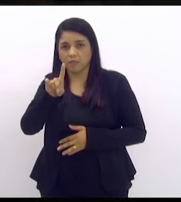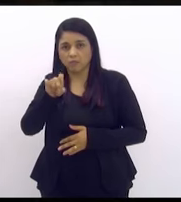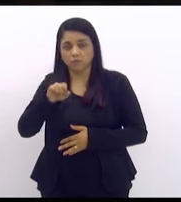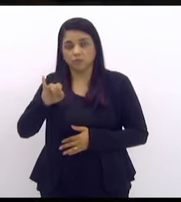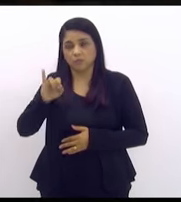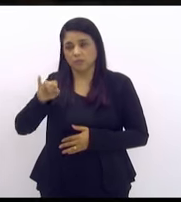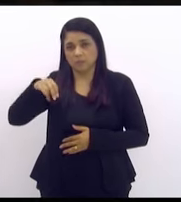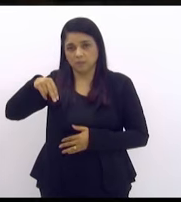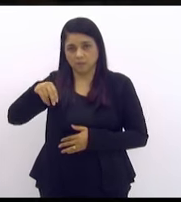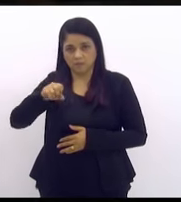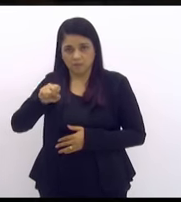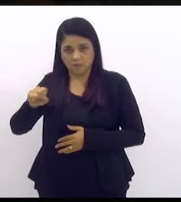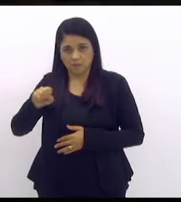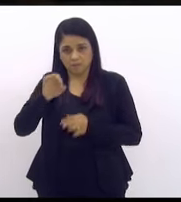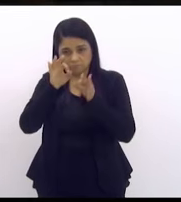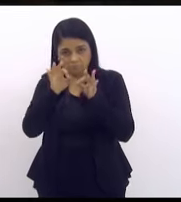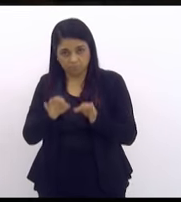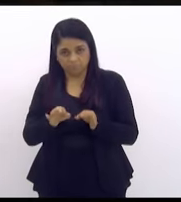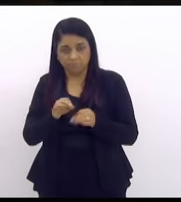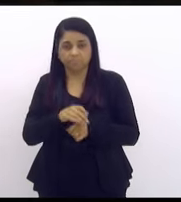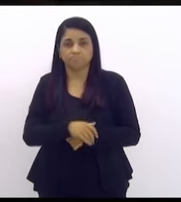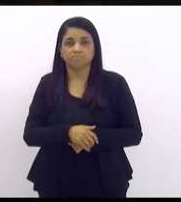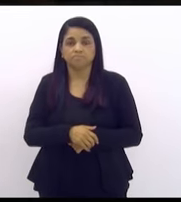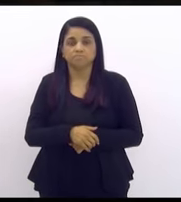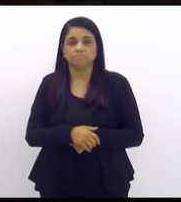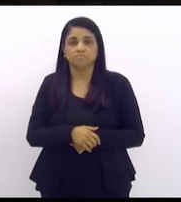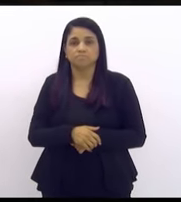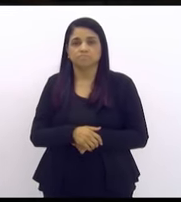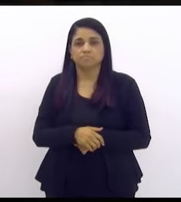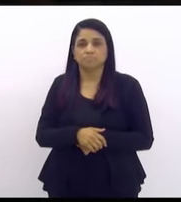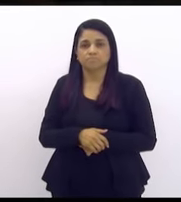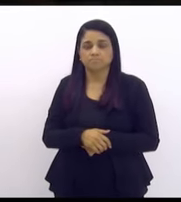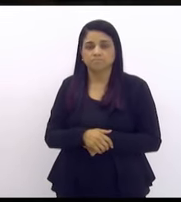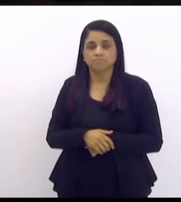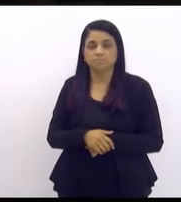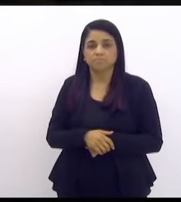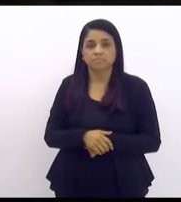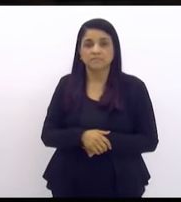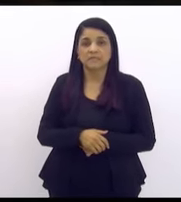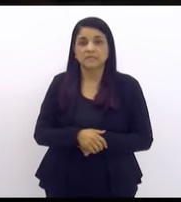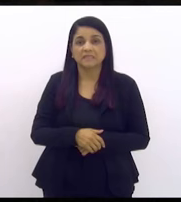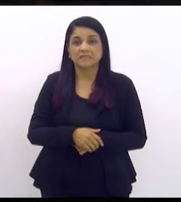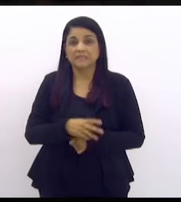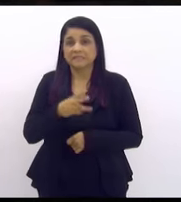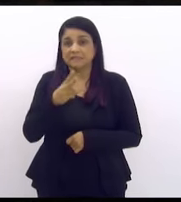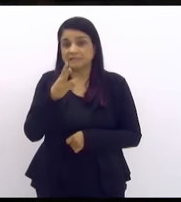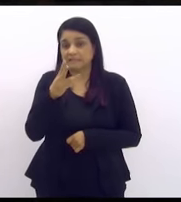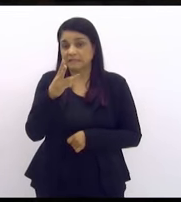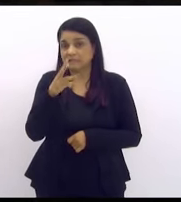INSS prefixado. Eu retirei aqui